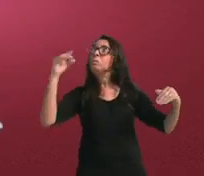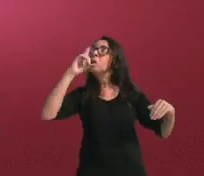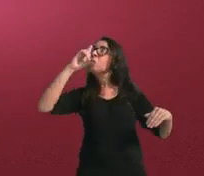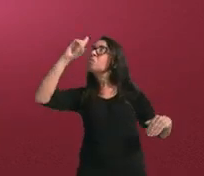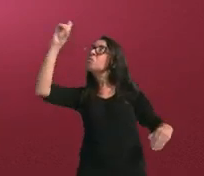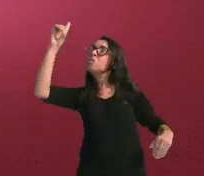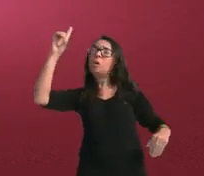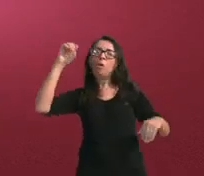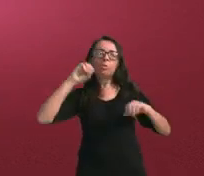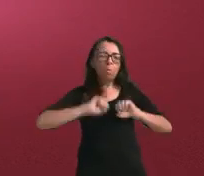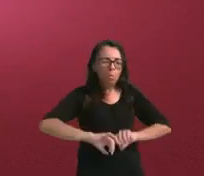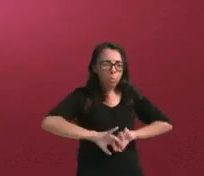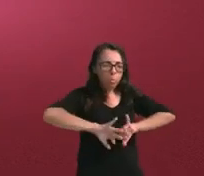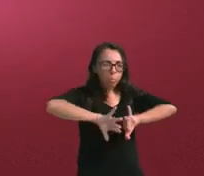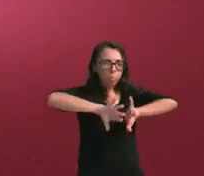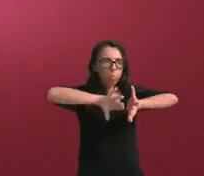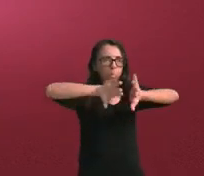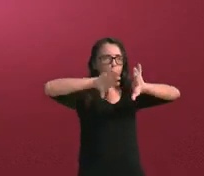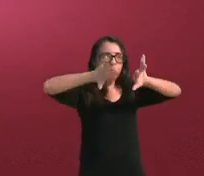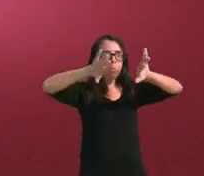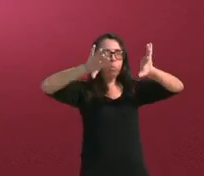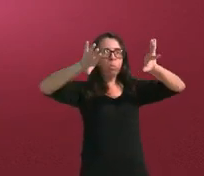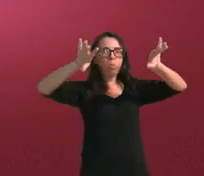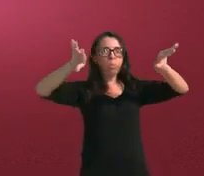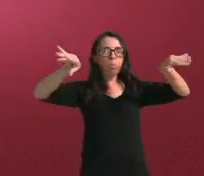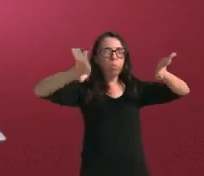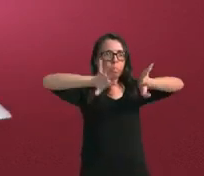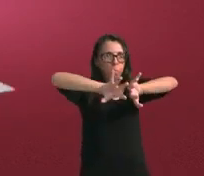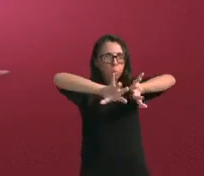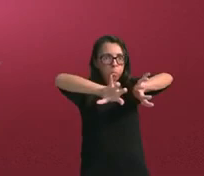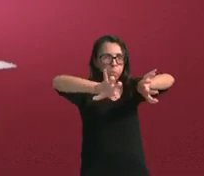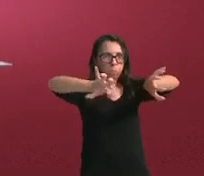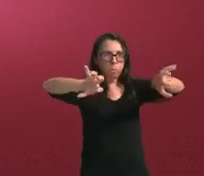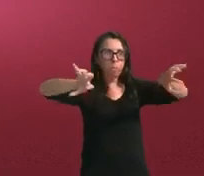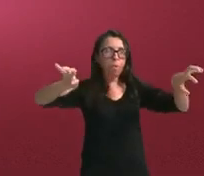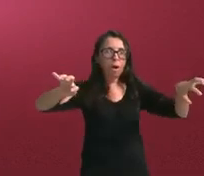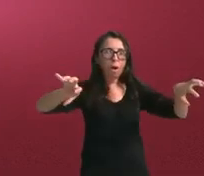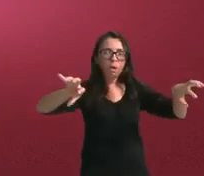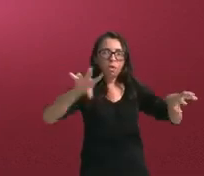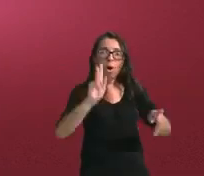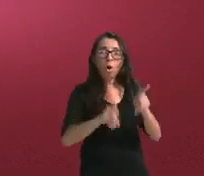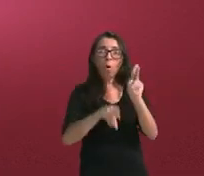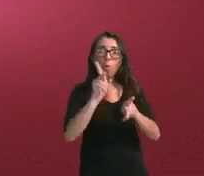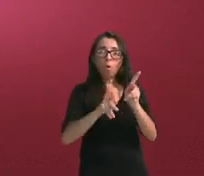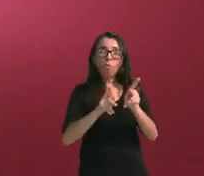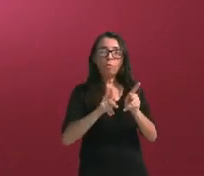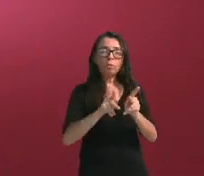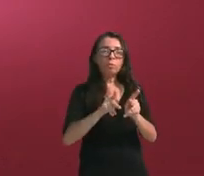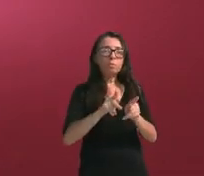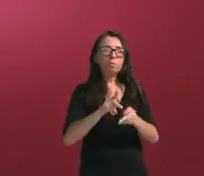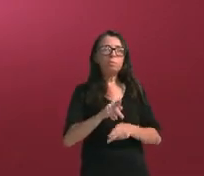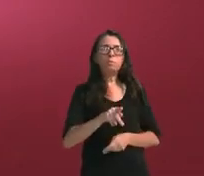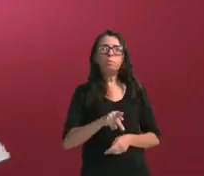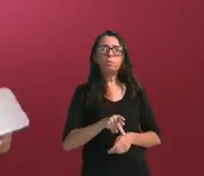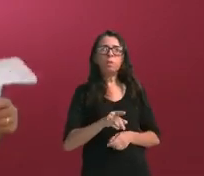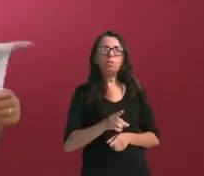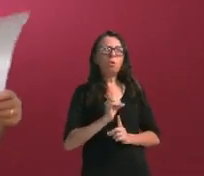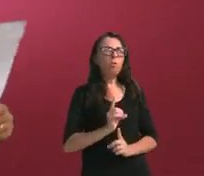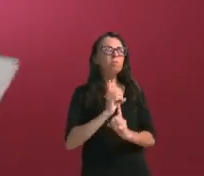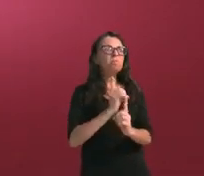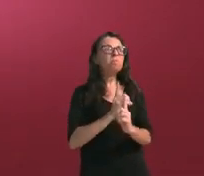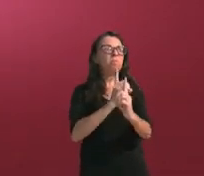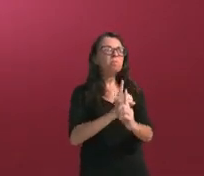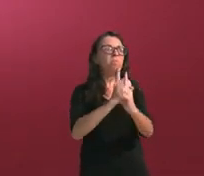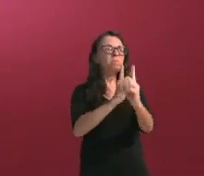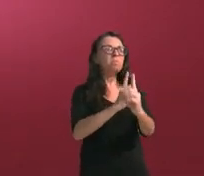Deus abriu as águas do mar e o povo atravessou a pé enxuto, amados. O povo que estava